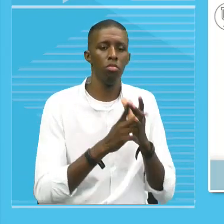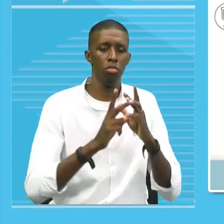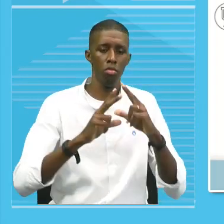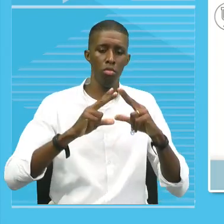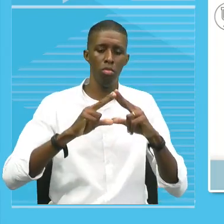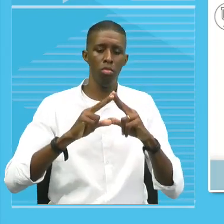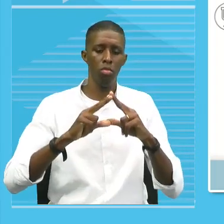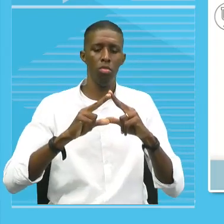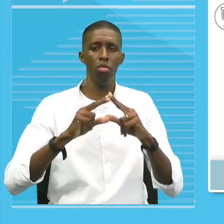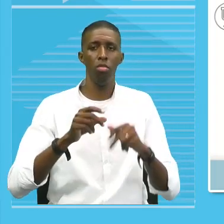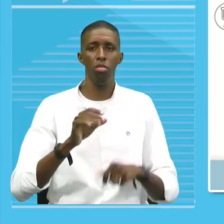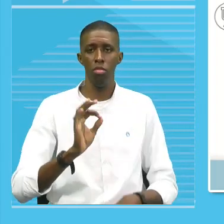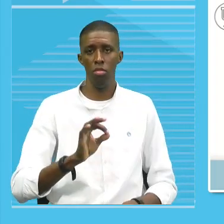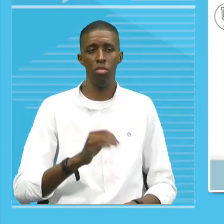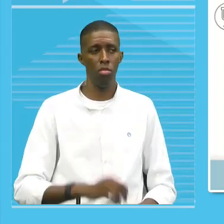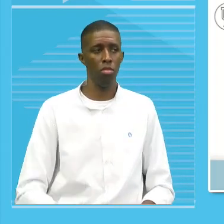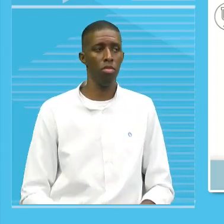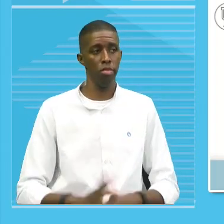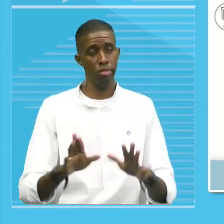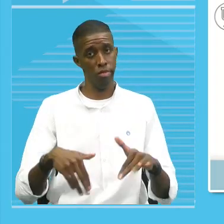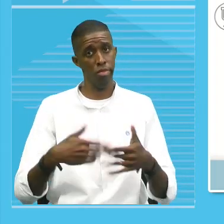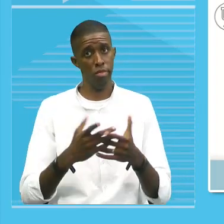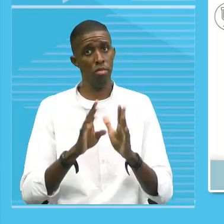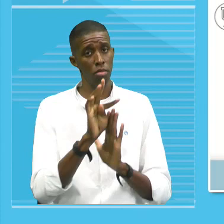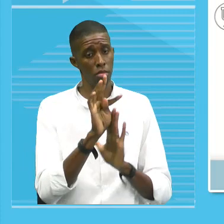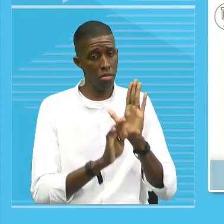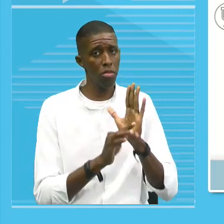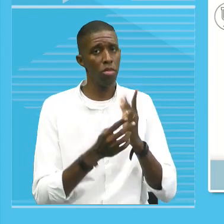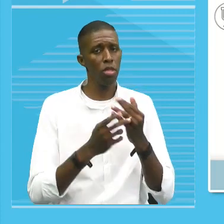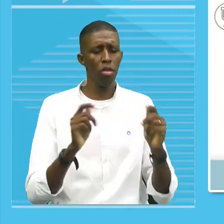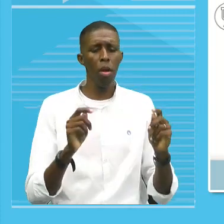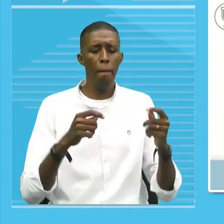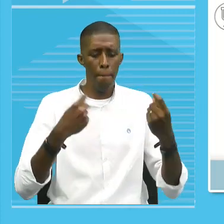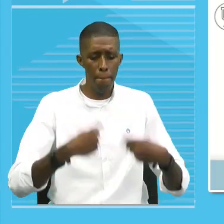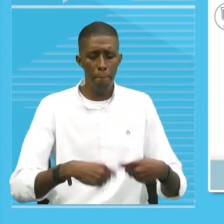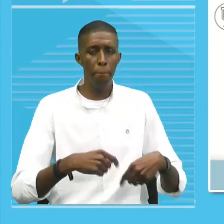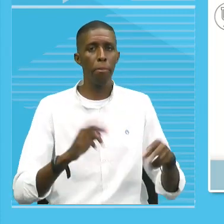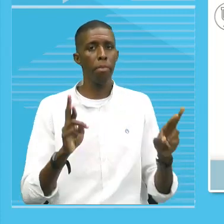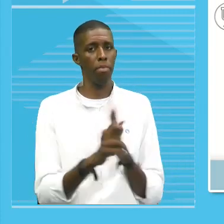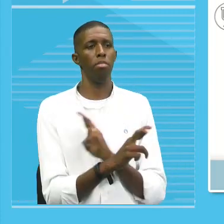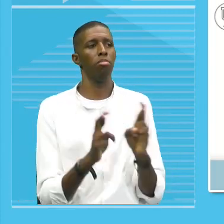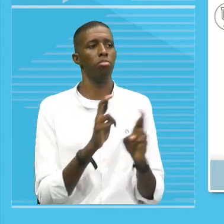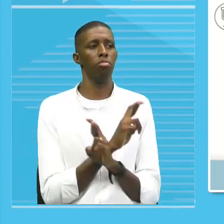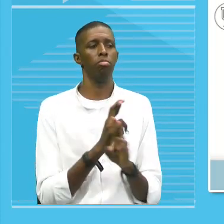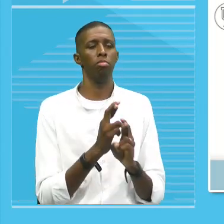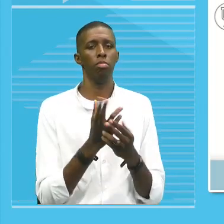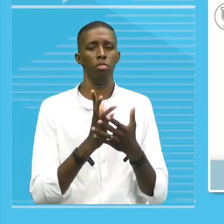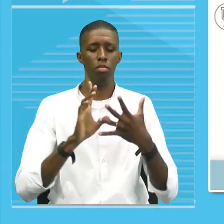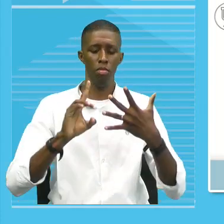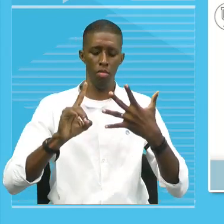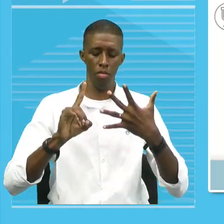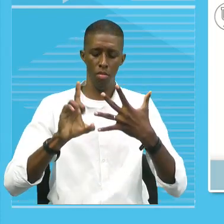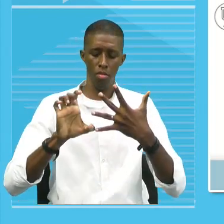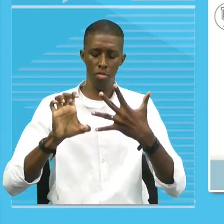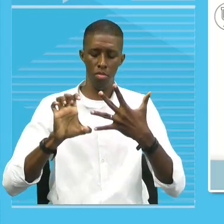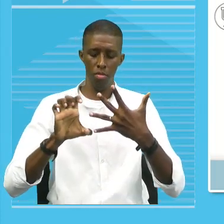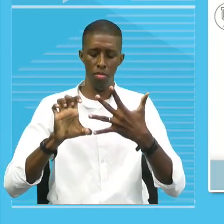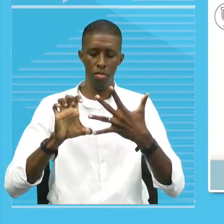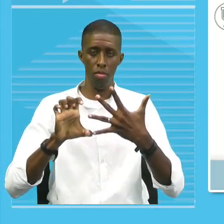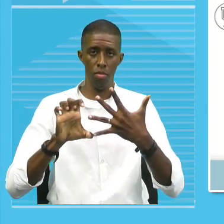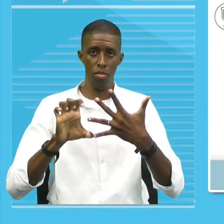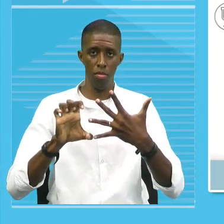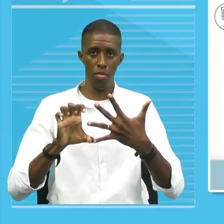então se eu escolher trazer o texto tem que tratar disso aí letra é Ásia